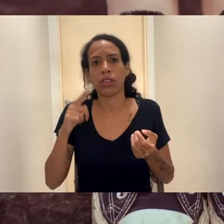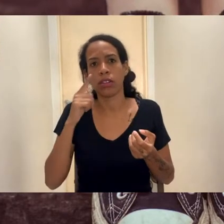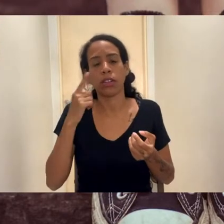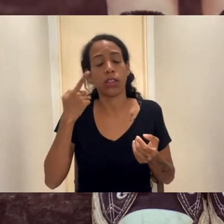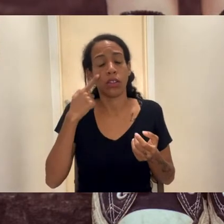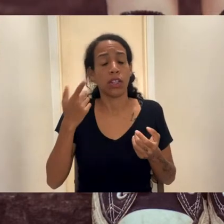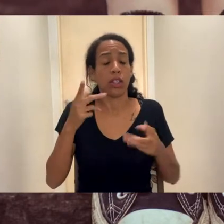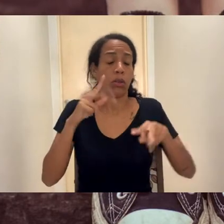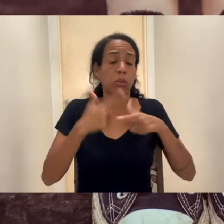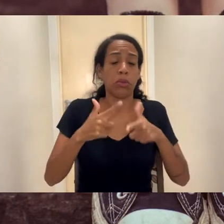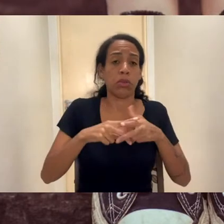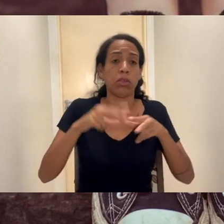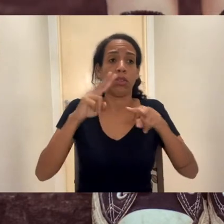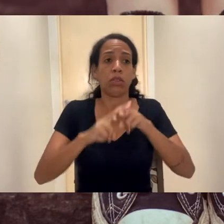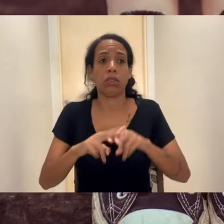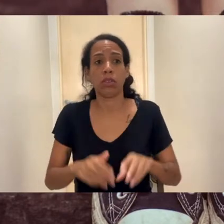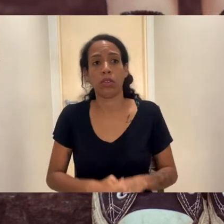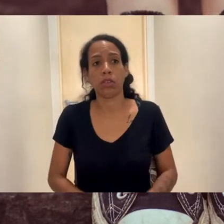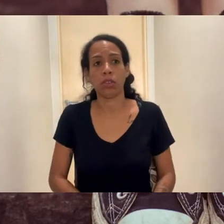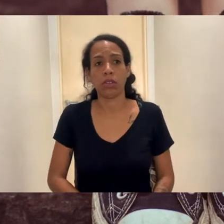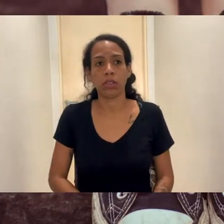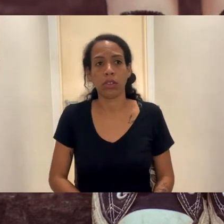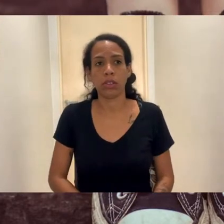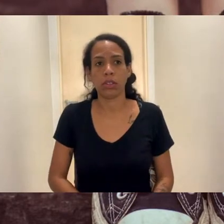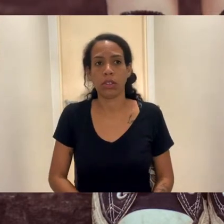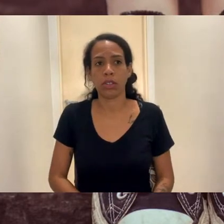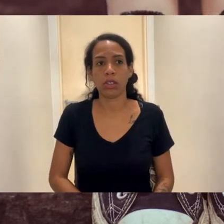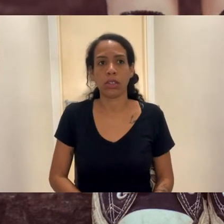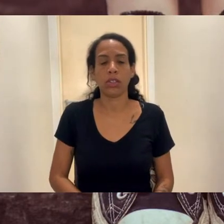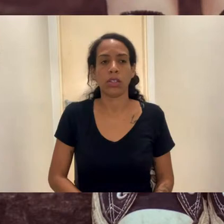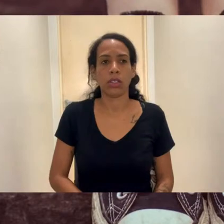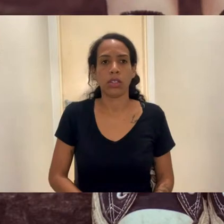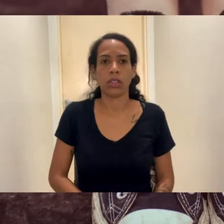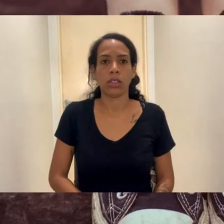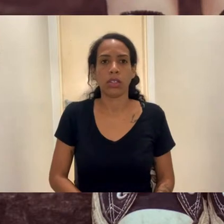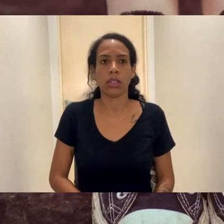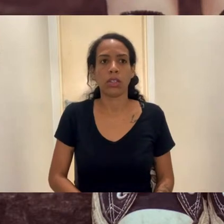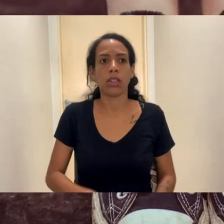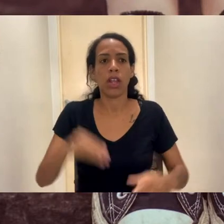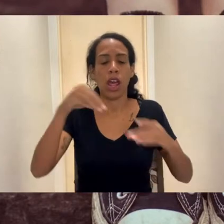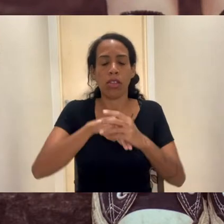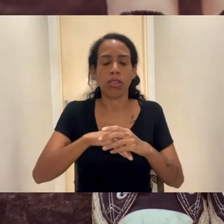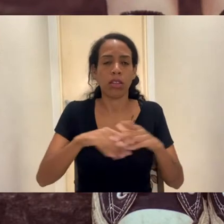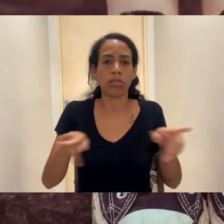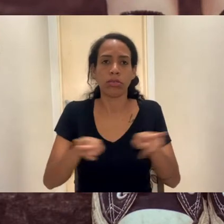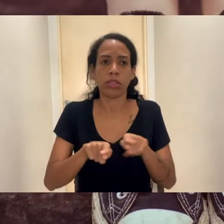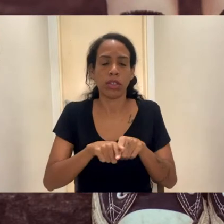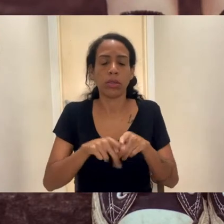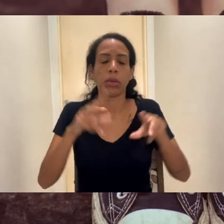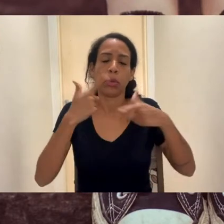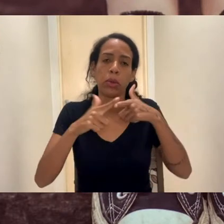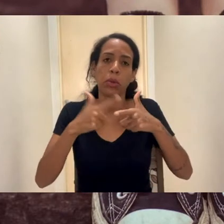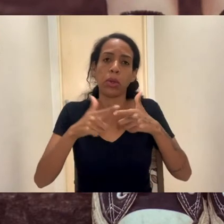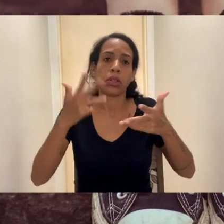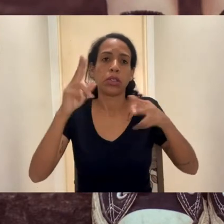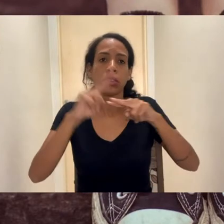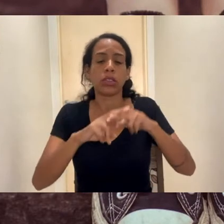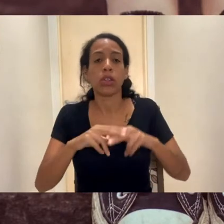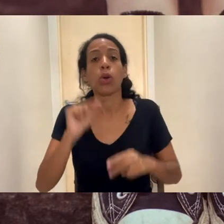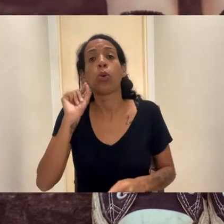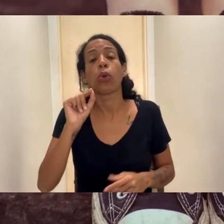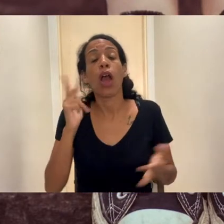né? De iniciativas pedagógicas dentro das unidades socioeducativas. E o